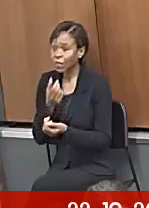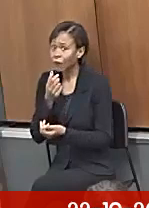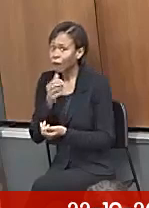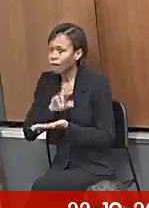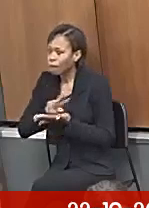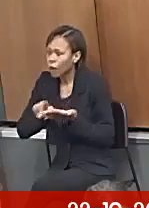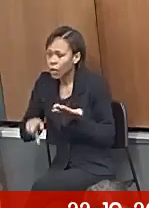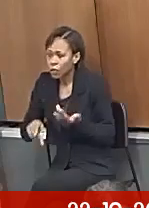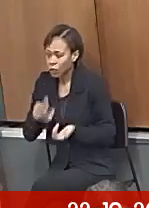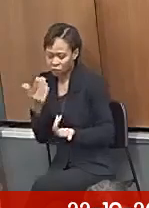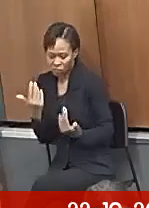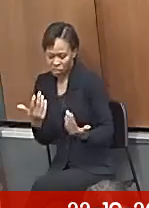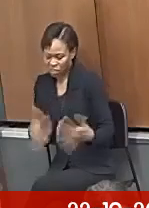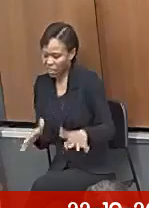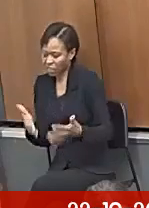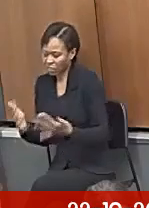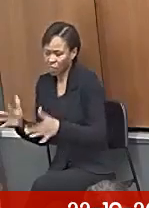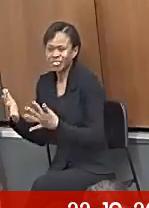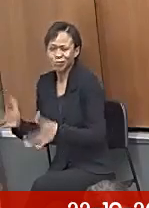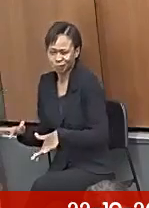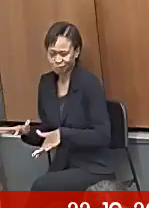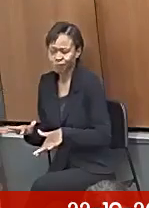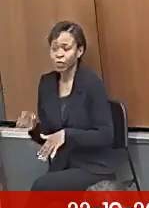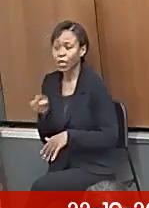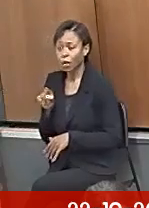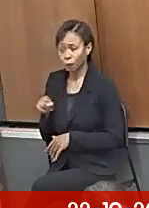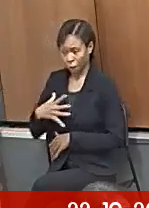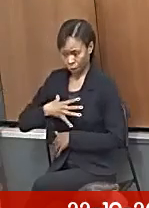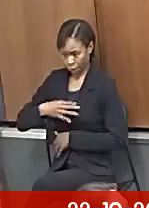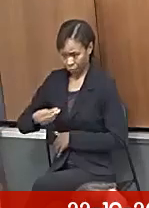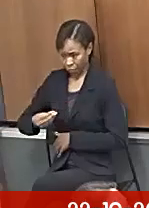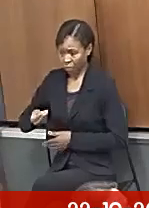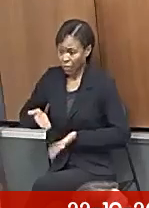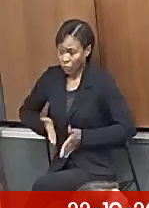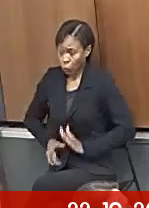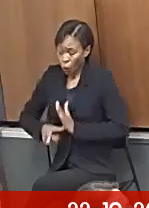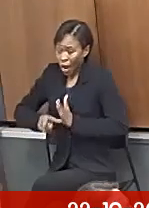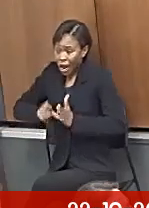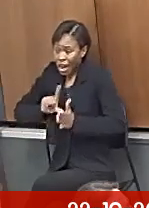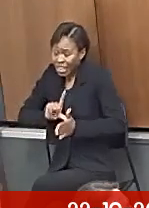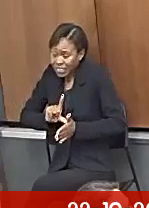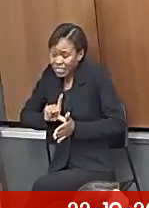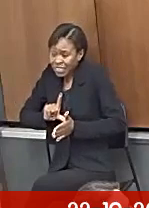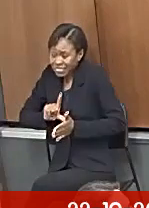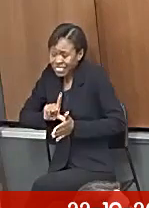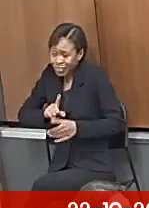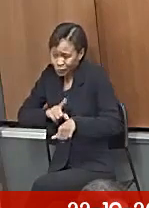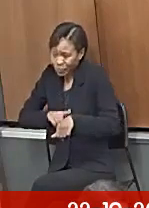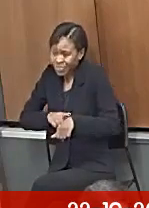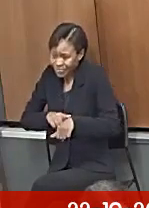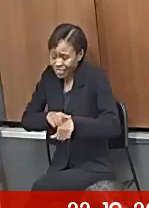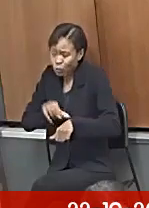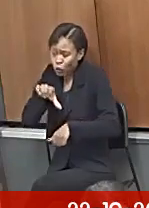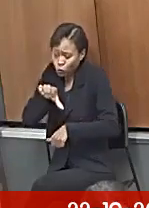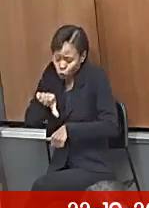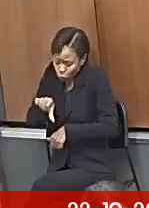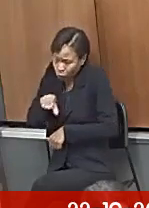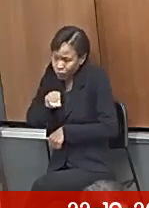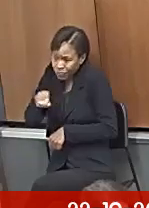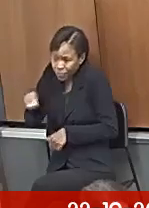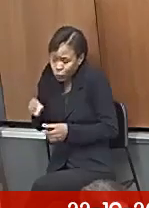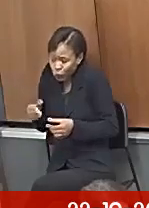6 duras negativas. A Alice nasceu prematura, com 29 semanas, 900 gramas, ficou 145 dias numa